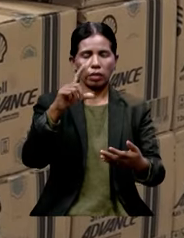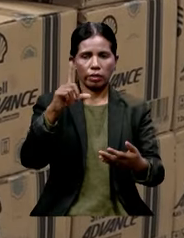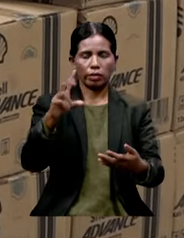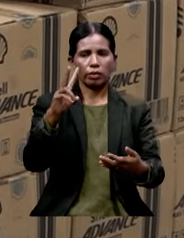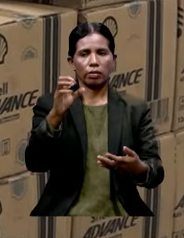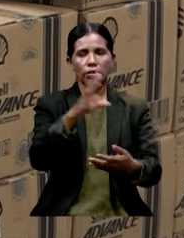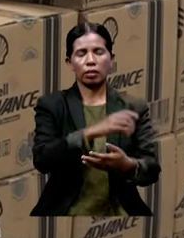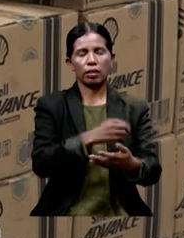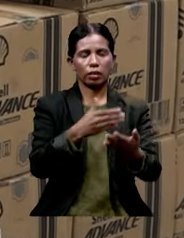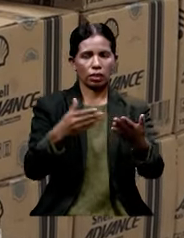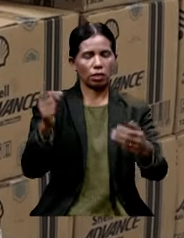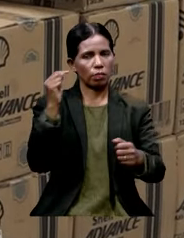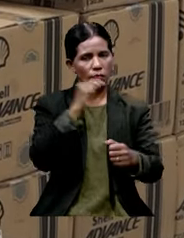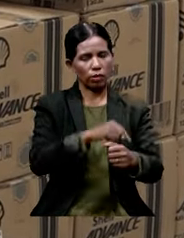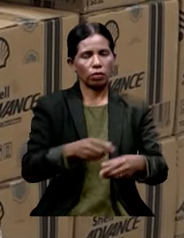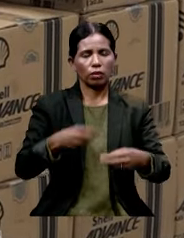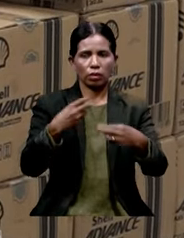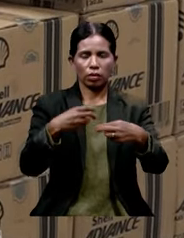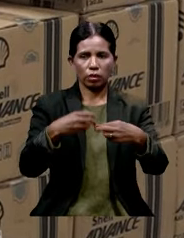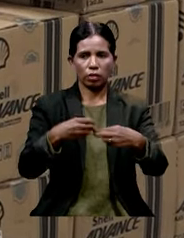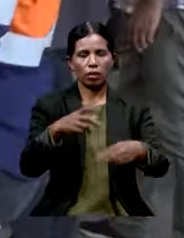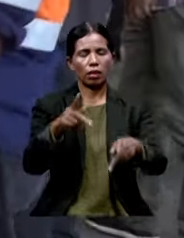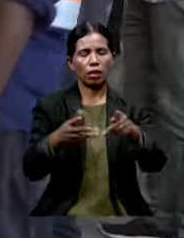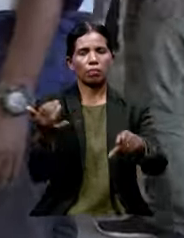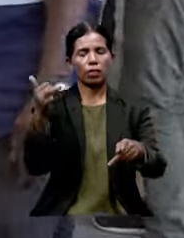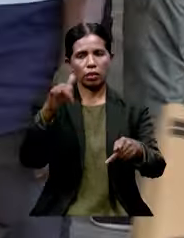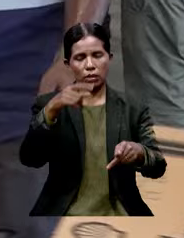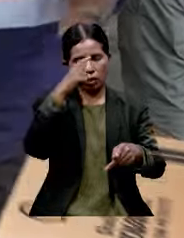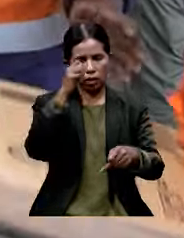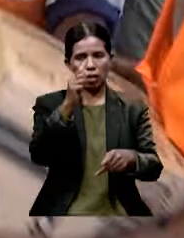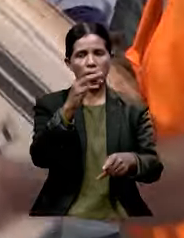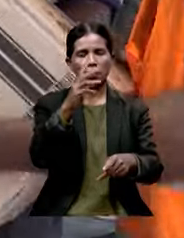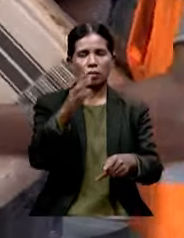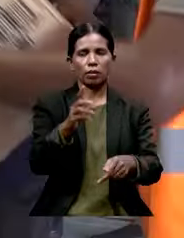desconfia produto falso. Também bele foi ameaça para consumidor sira, no ANP mas